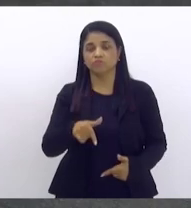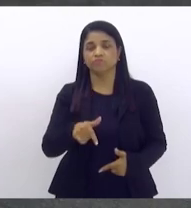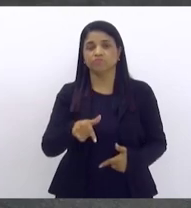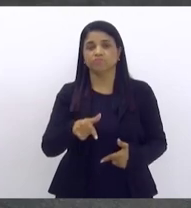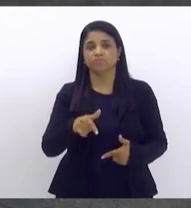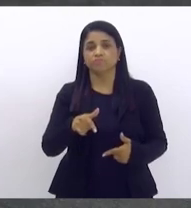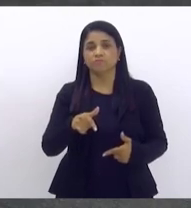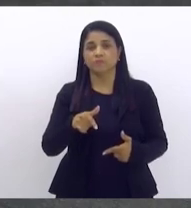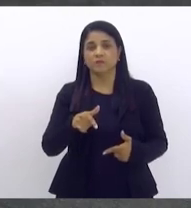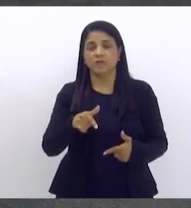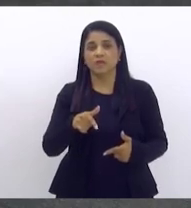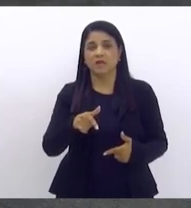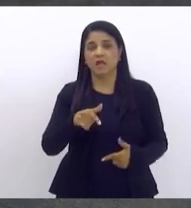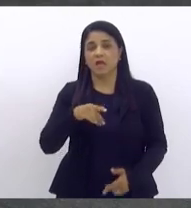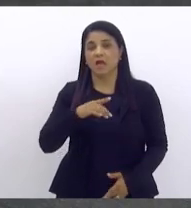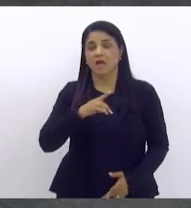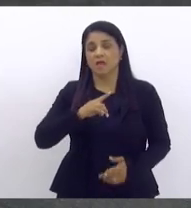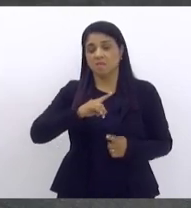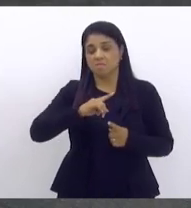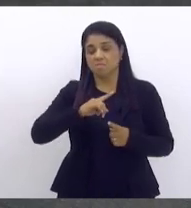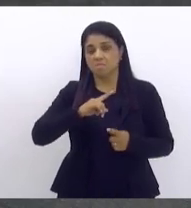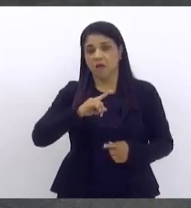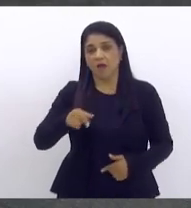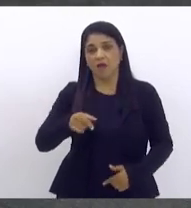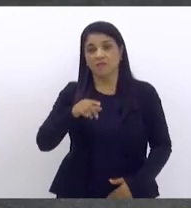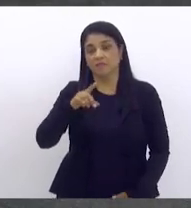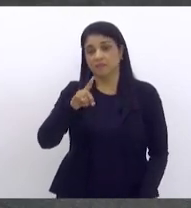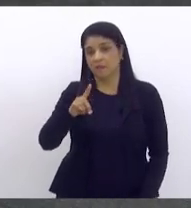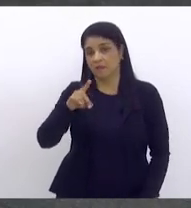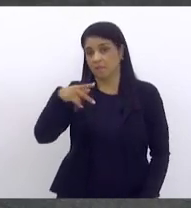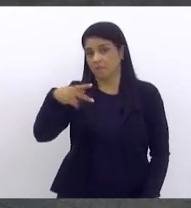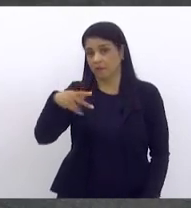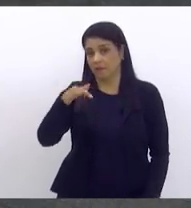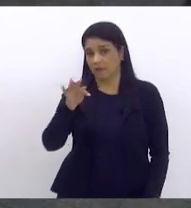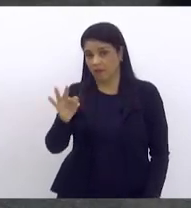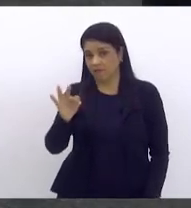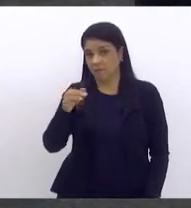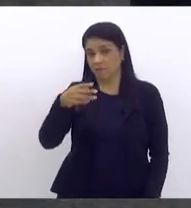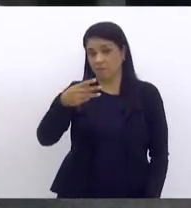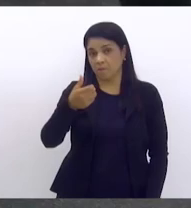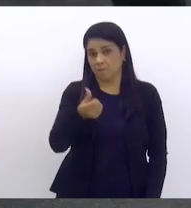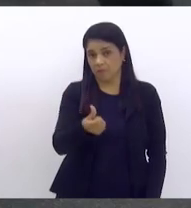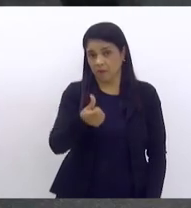desmoralizou a DPF 635 e quem a pediu.